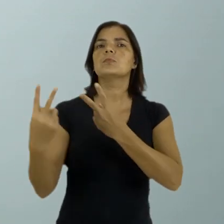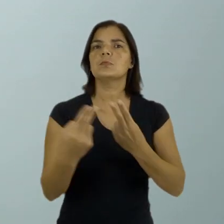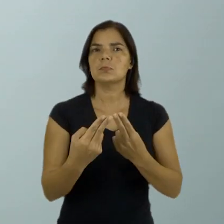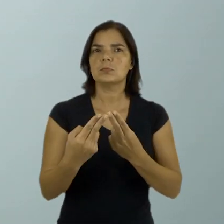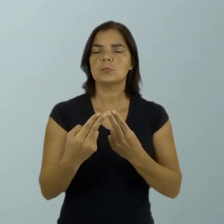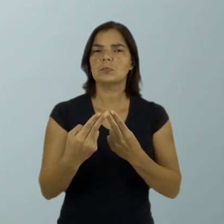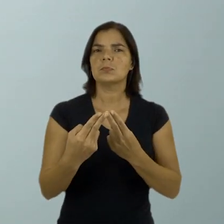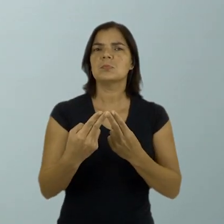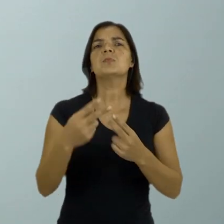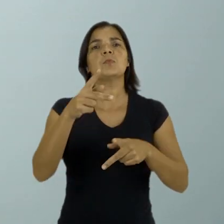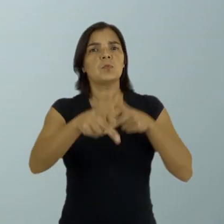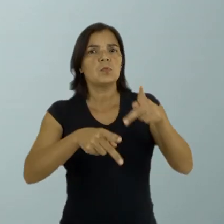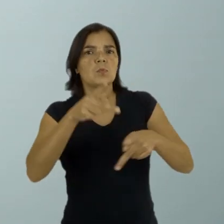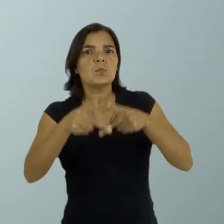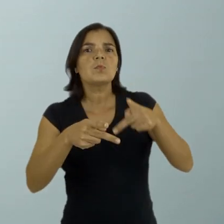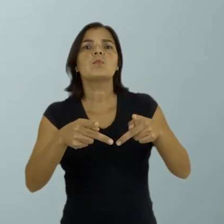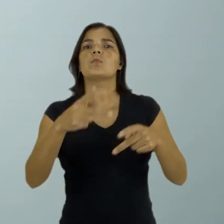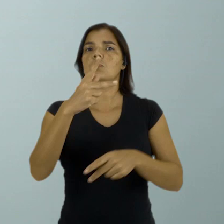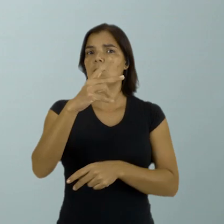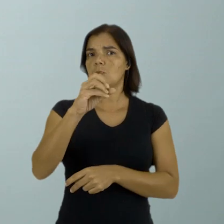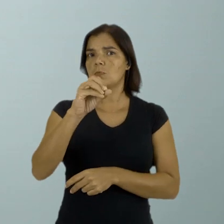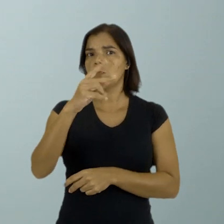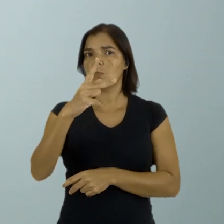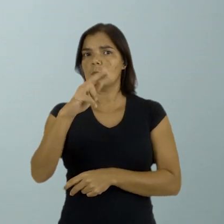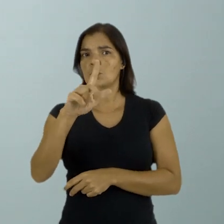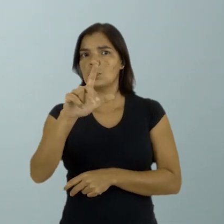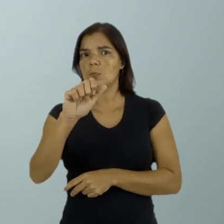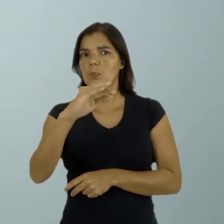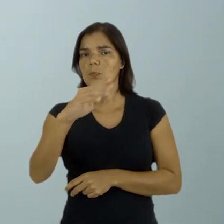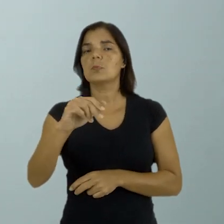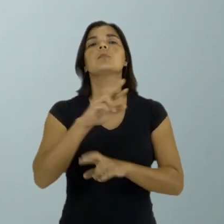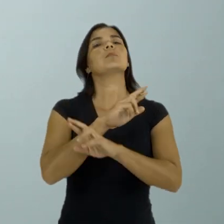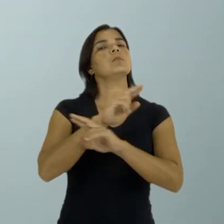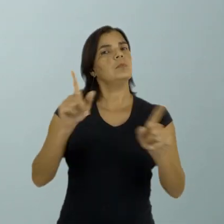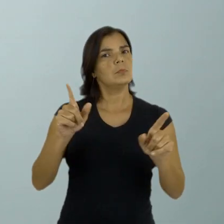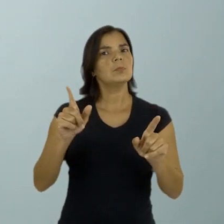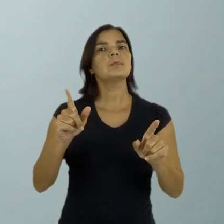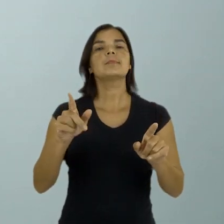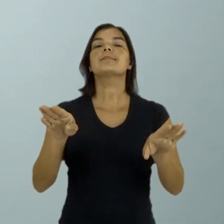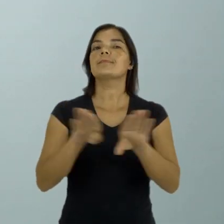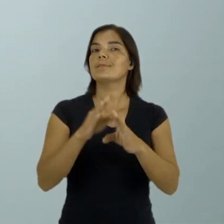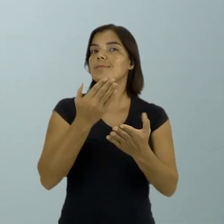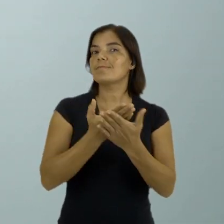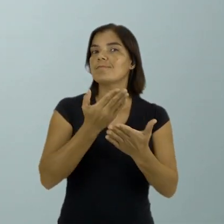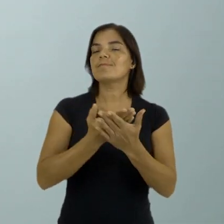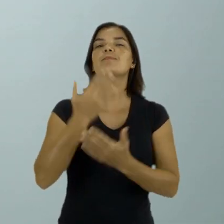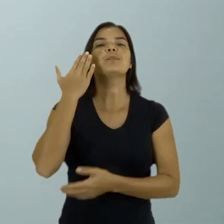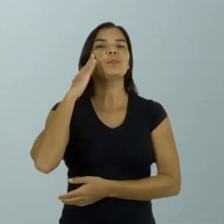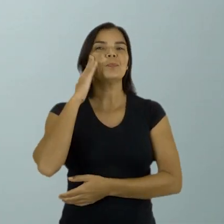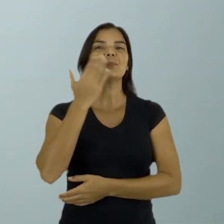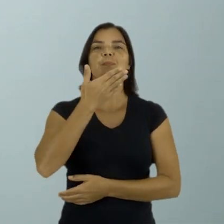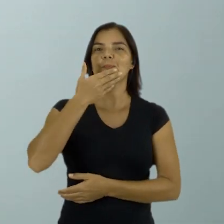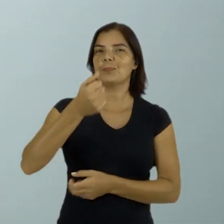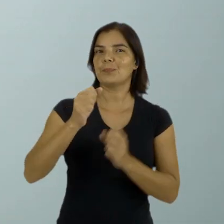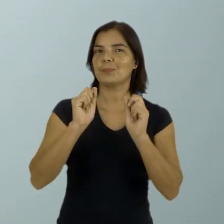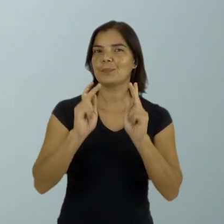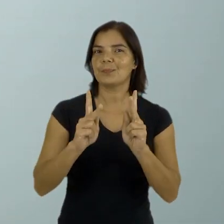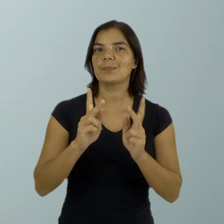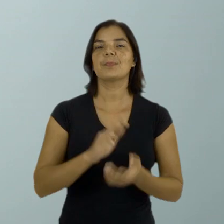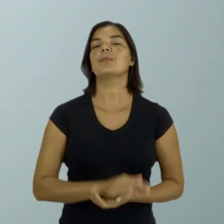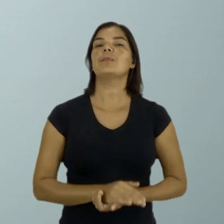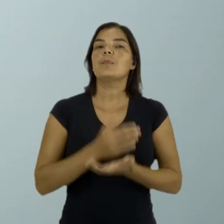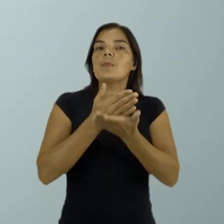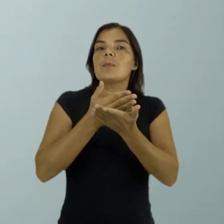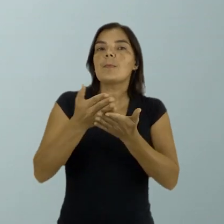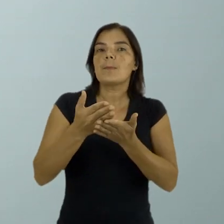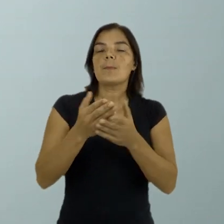que povo e população também, mas não é bem assim. Tem algumas diferenças e nessa aula a gente vai compreender, certo? Para